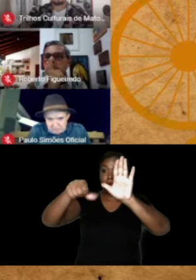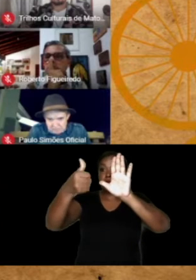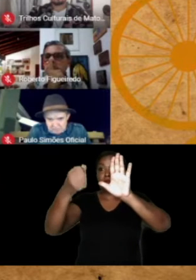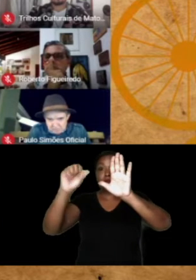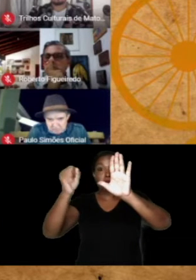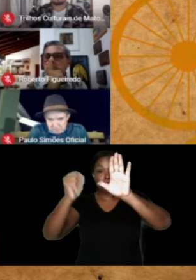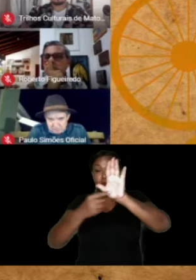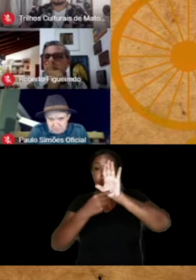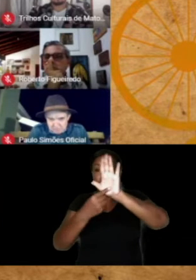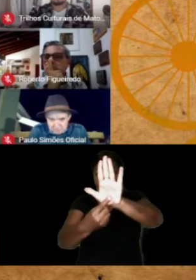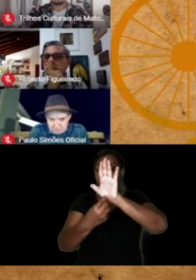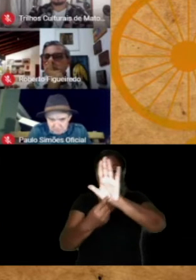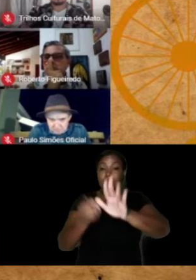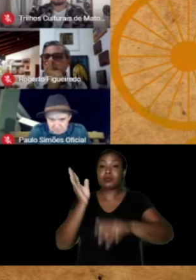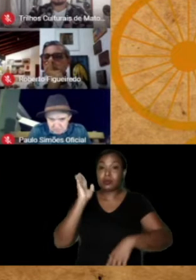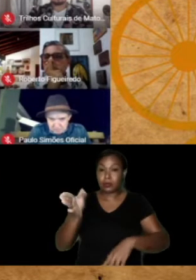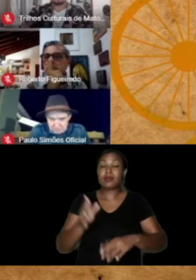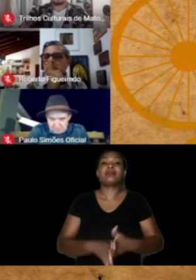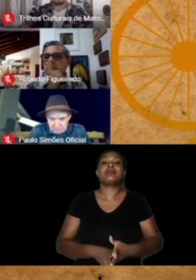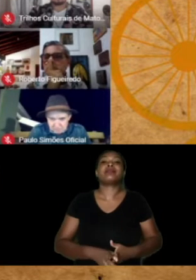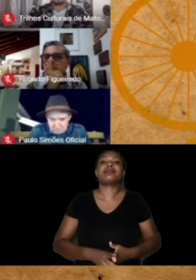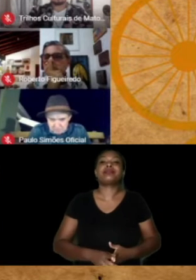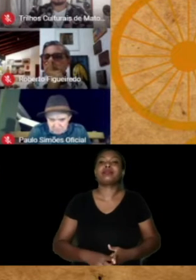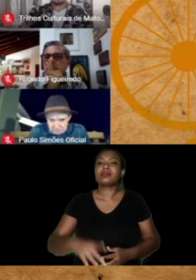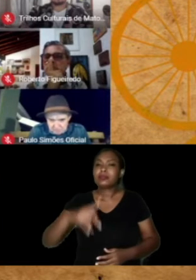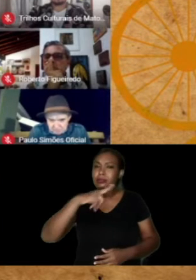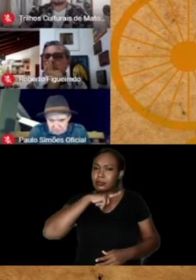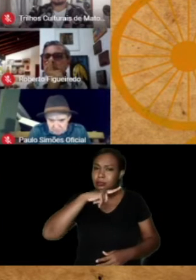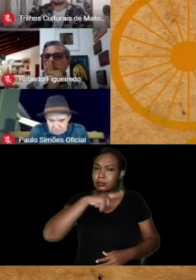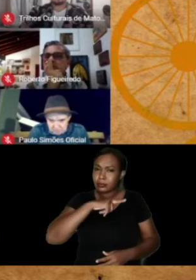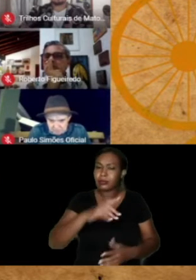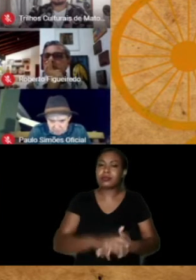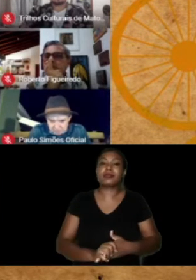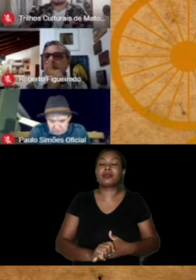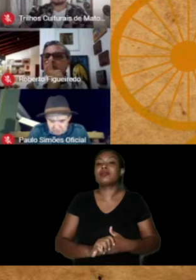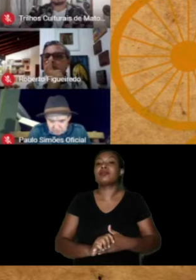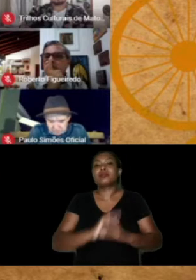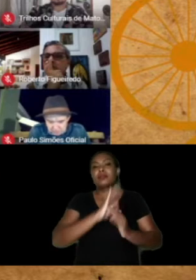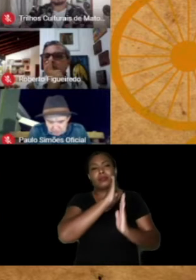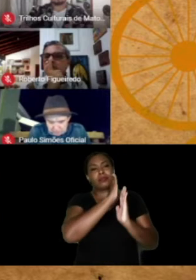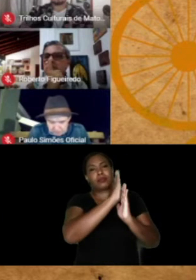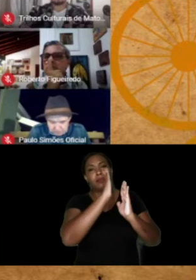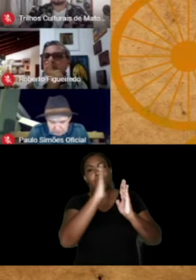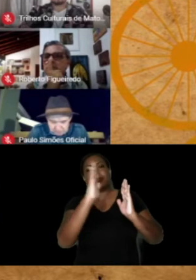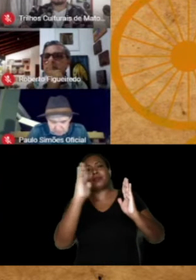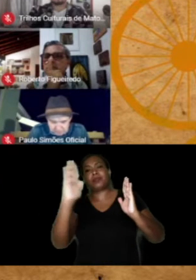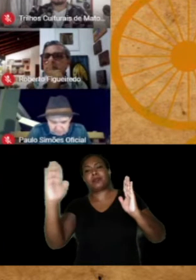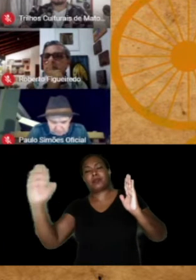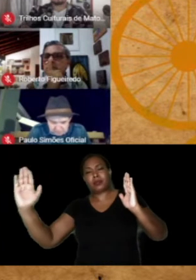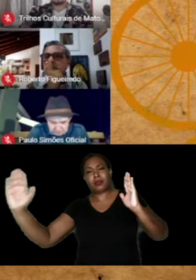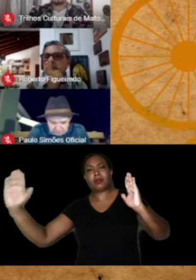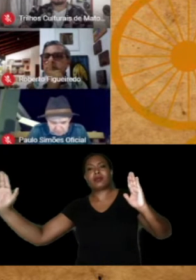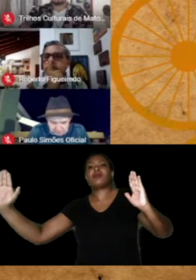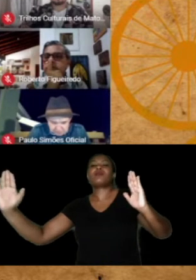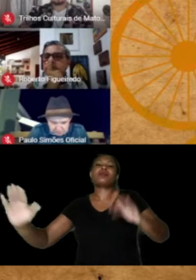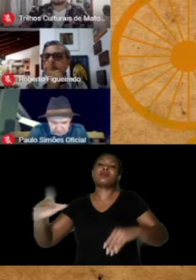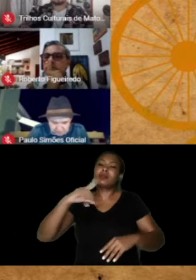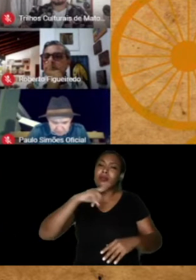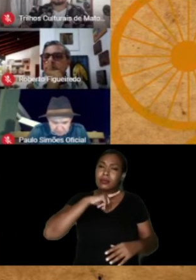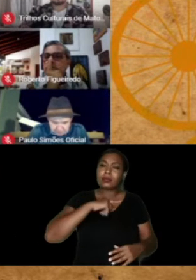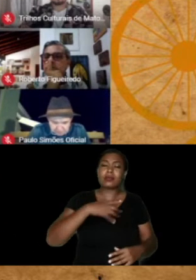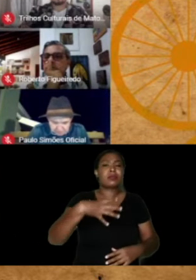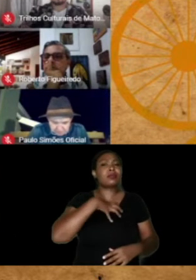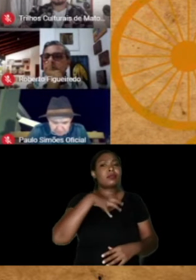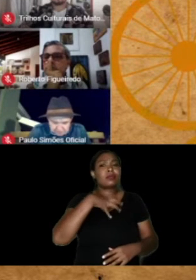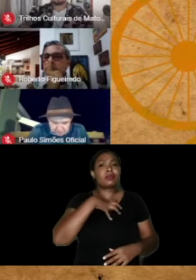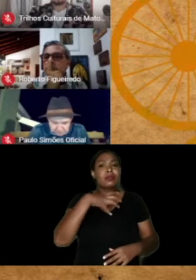Então, ali nós temos uma hemeroteca muito completa, temos uma biblioteca, publicações, e eu estou sentindo,